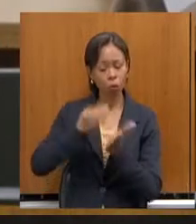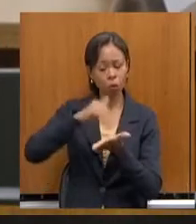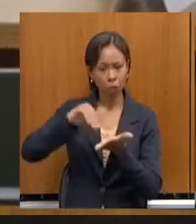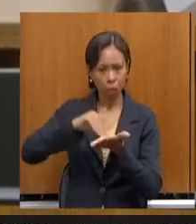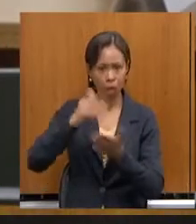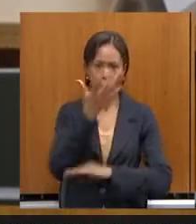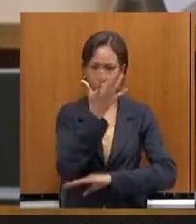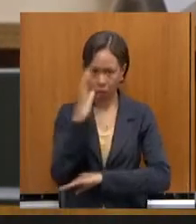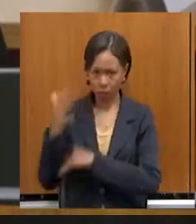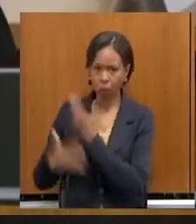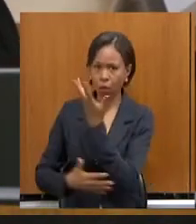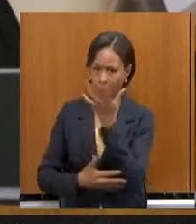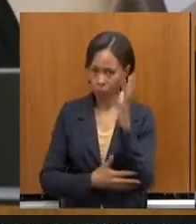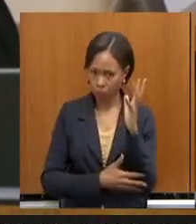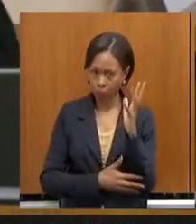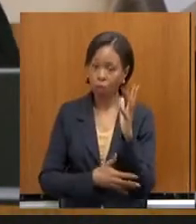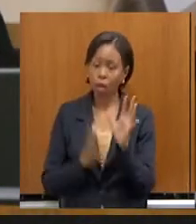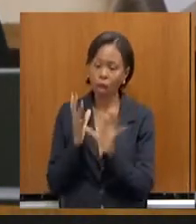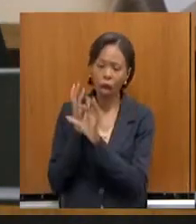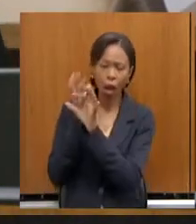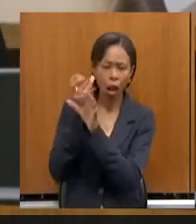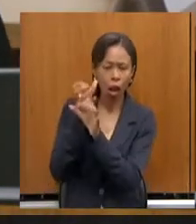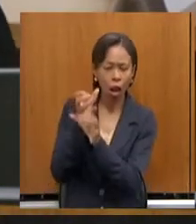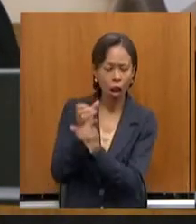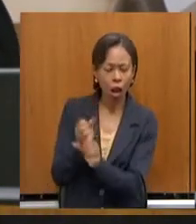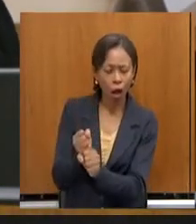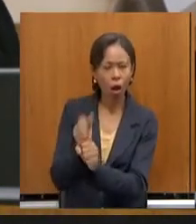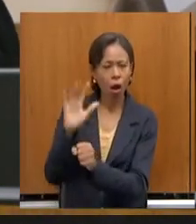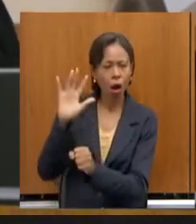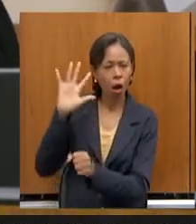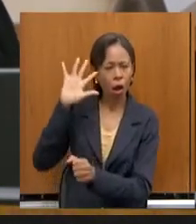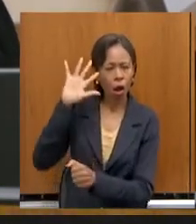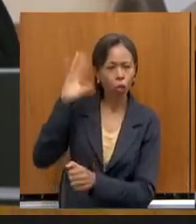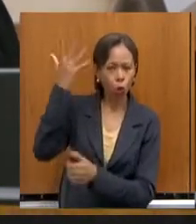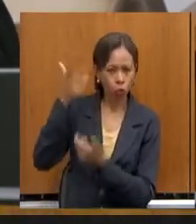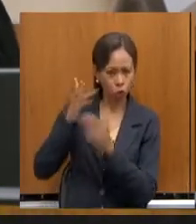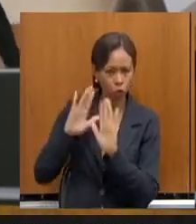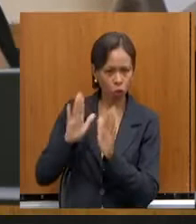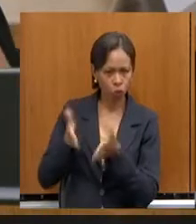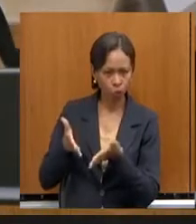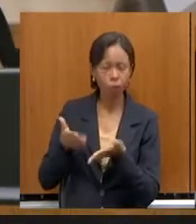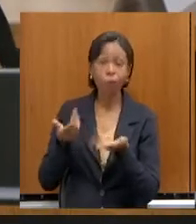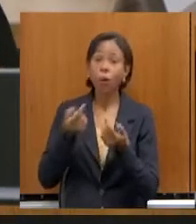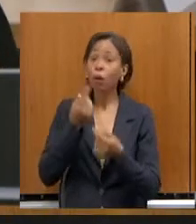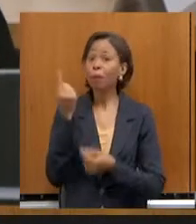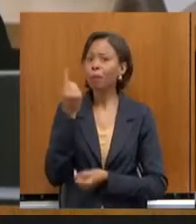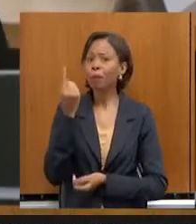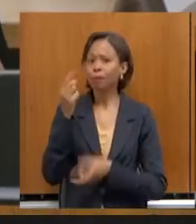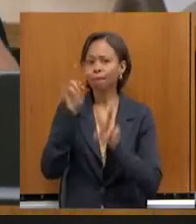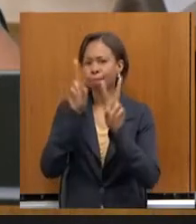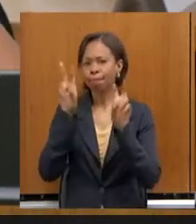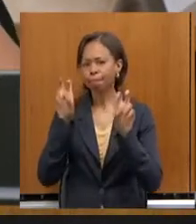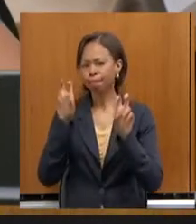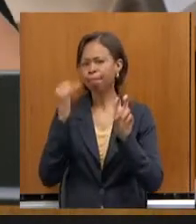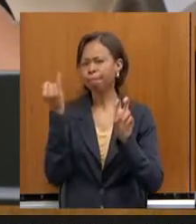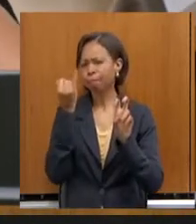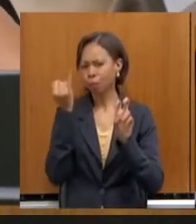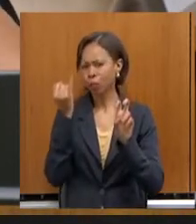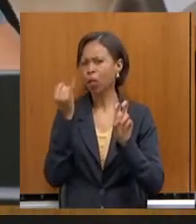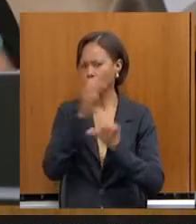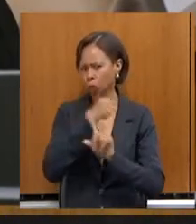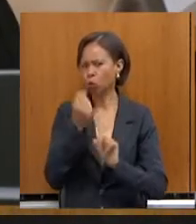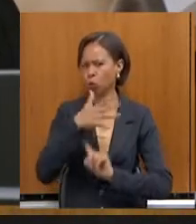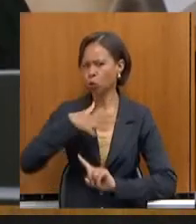Meio Ambiente e alguns dos resultados que temos trabalhado primeiro deles é um tema de grande demanda da nossa população